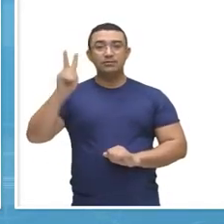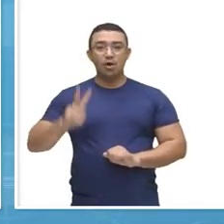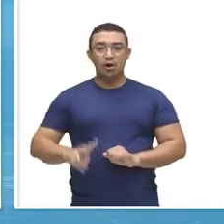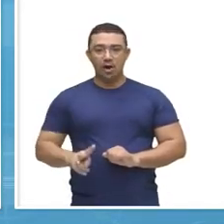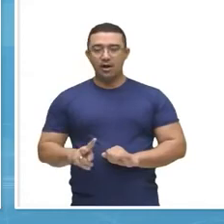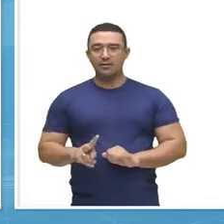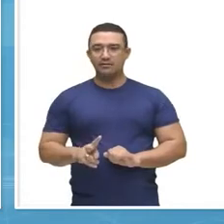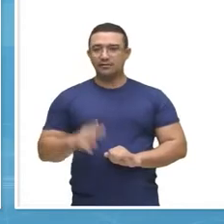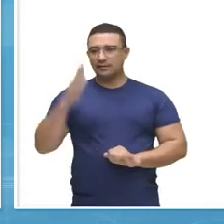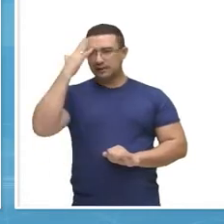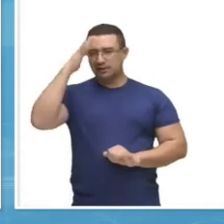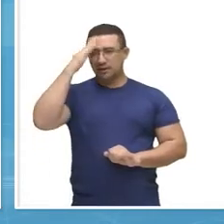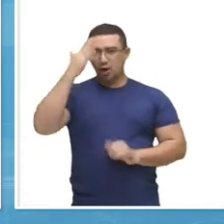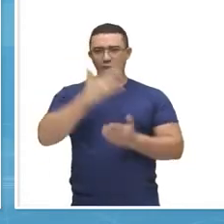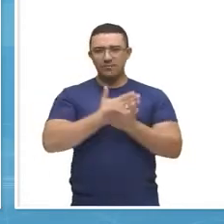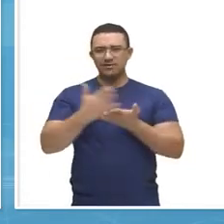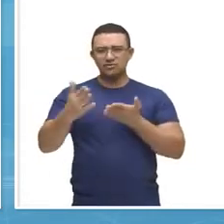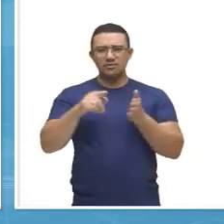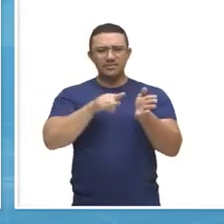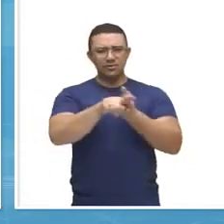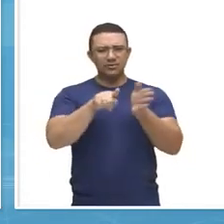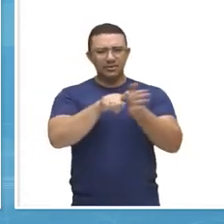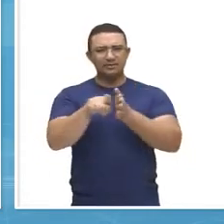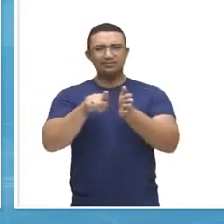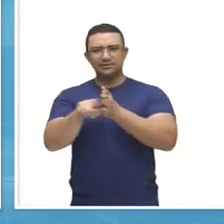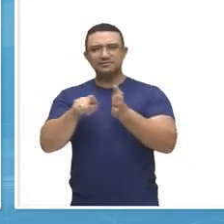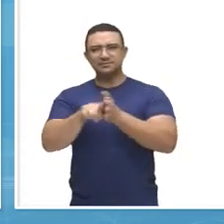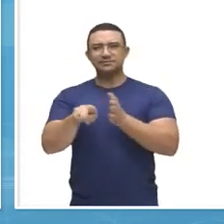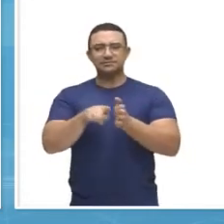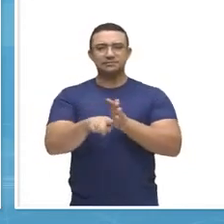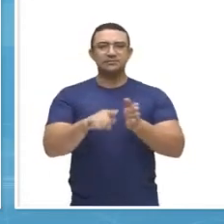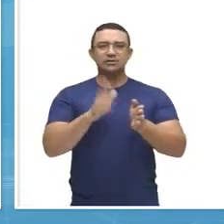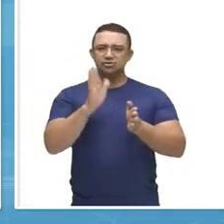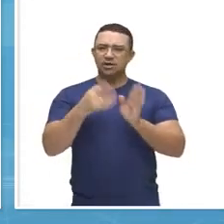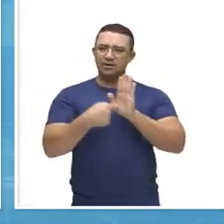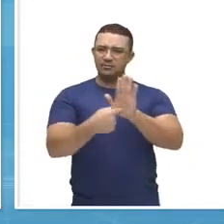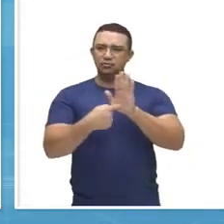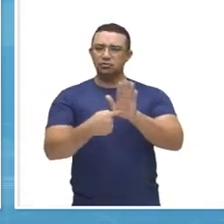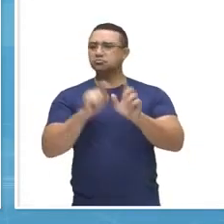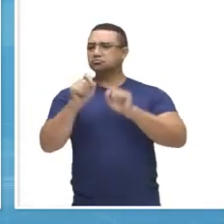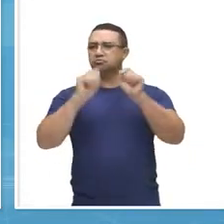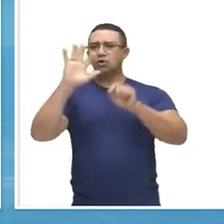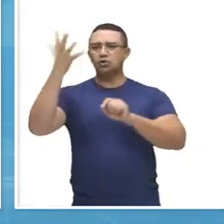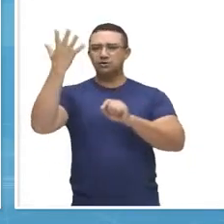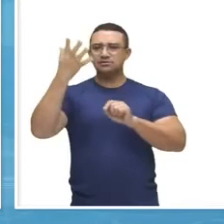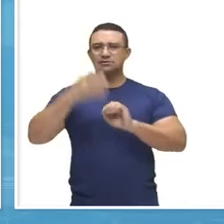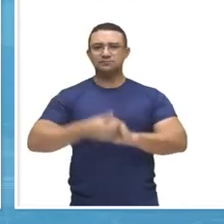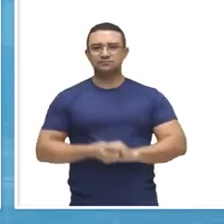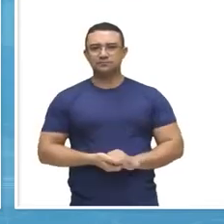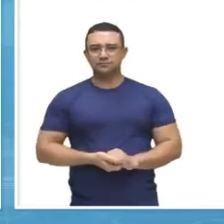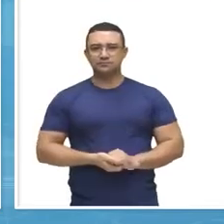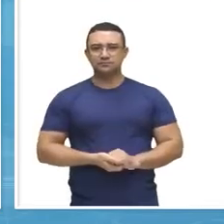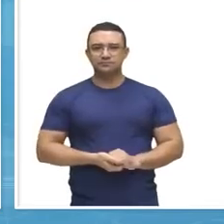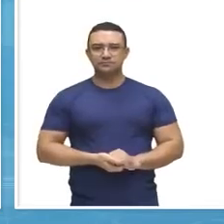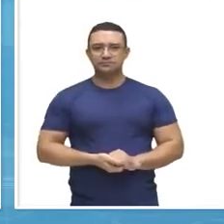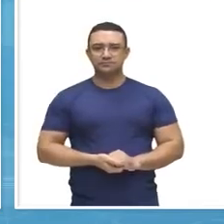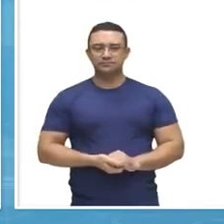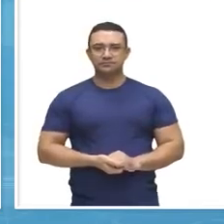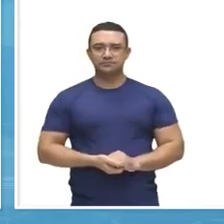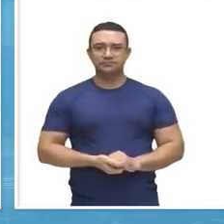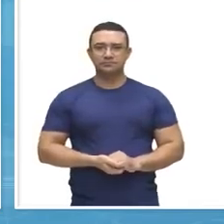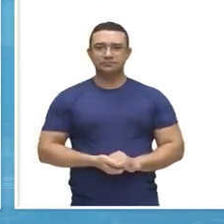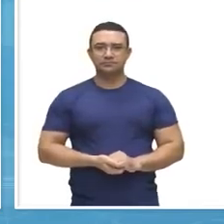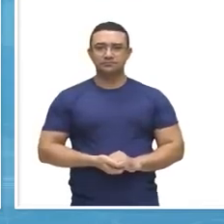então, que começou lá com aquelas perguntinhas, né? Nós mostramos aí o que aconteceu no dia aí do Solomon, tá